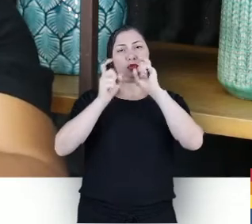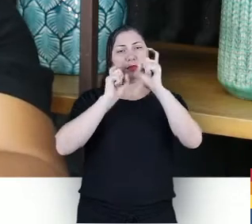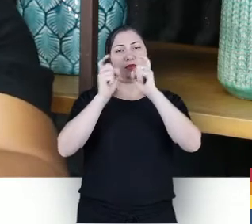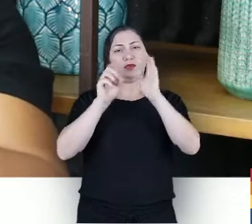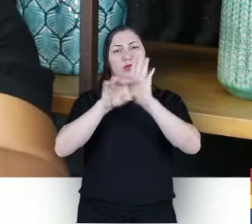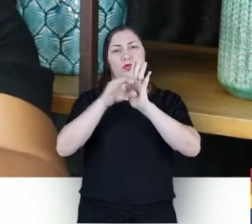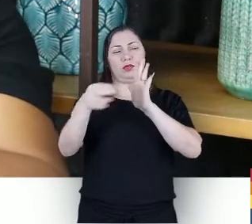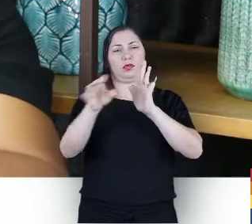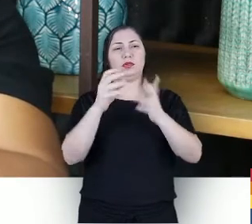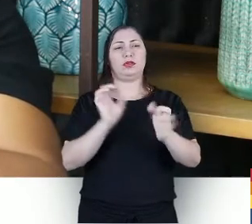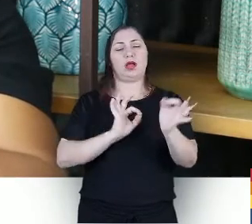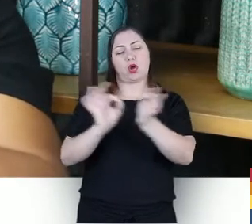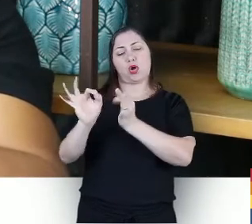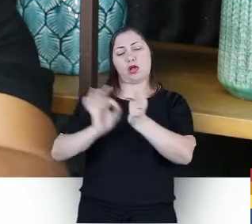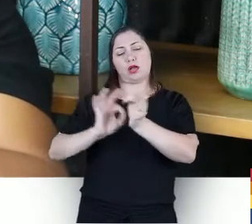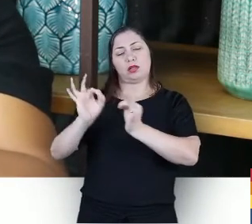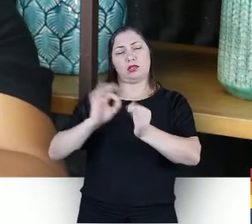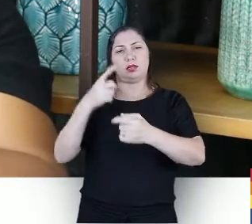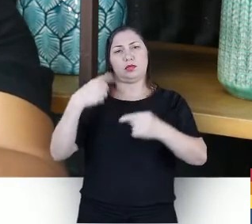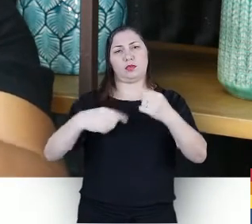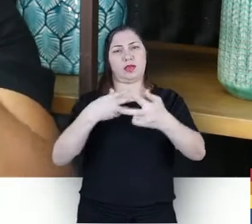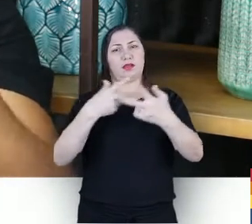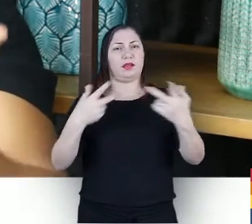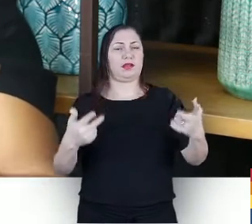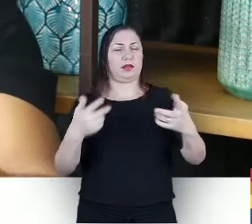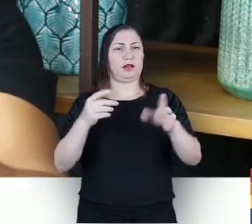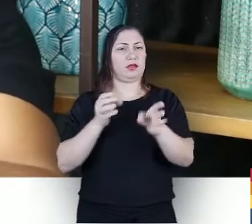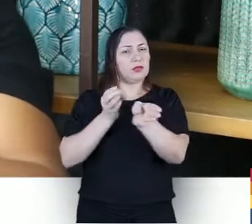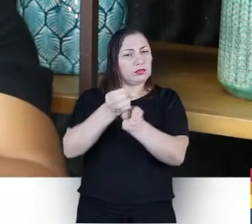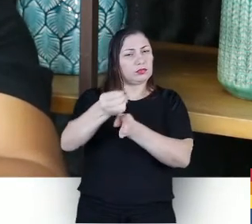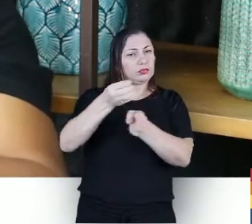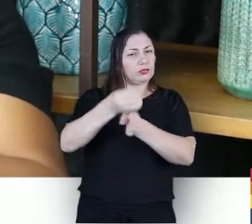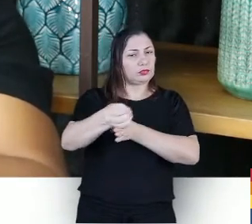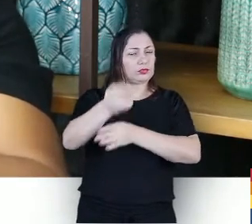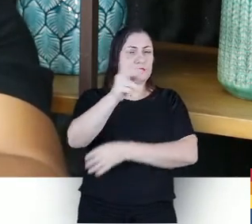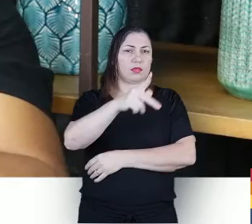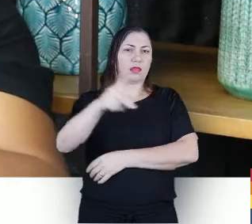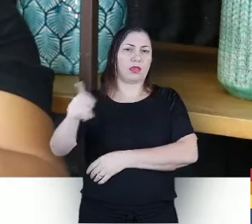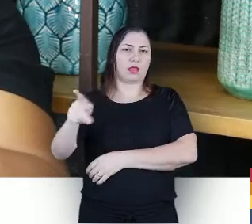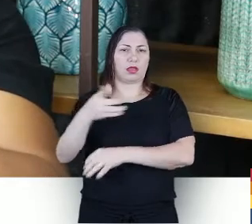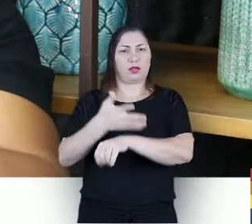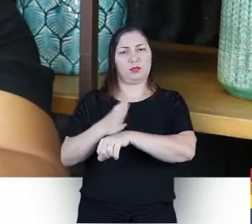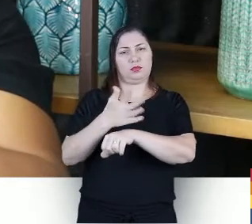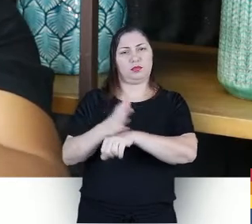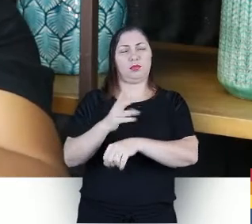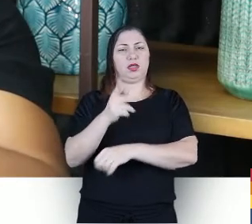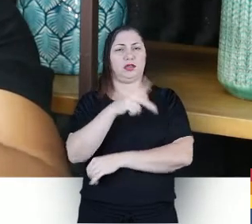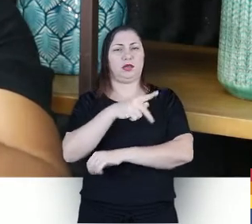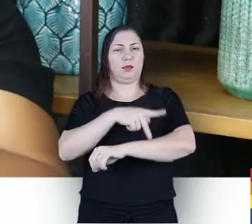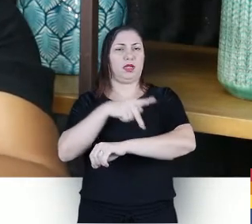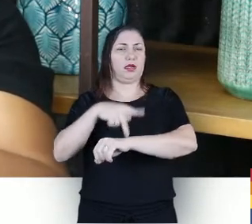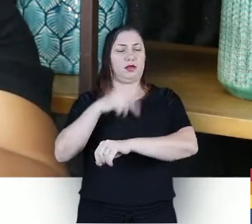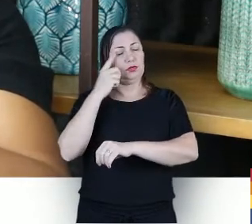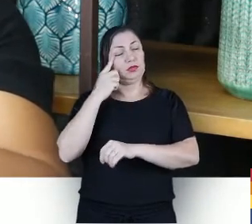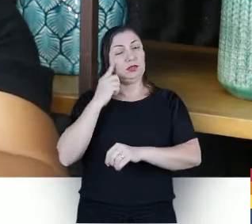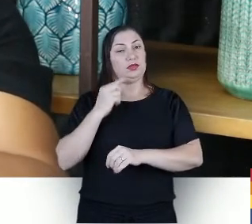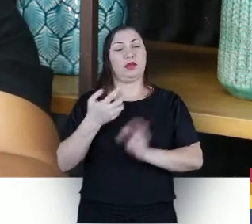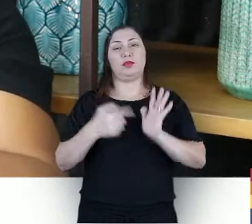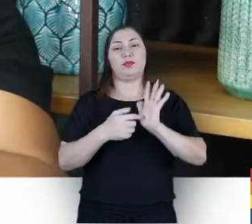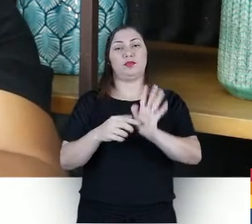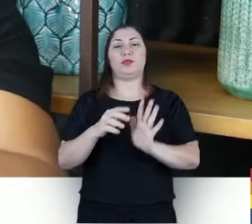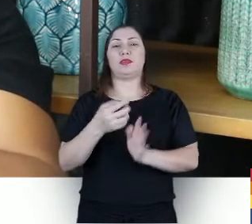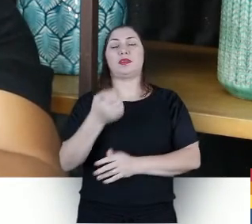eu trouxe aqui um recorte para vocês, né, por fazer parte da supervisão curricular, a gente está ali elaborando um material,